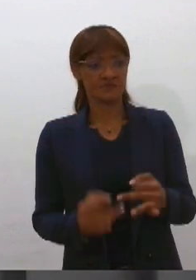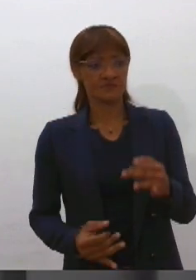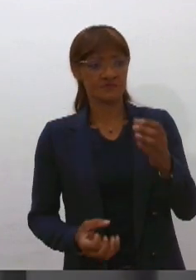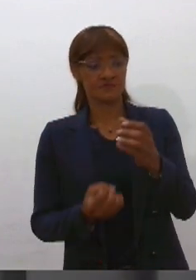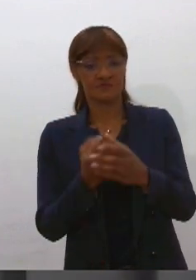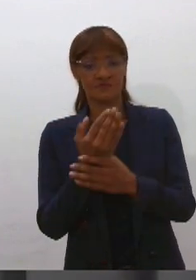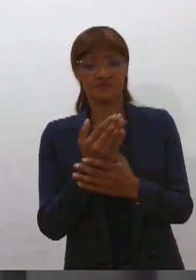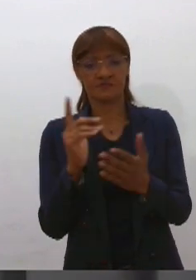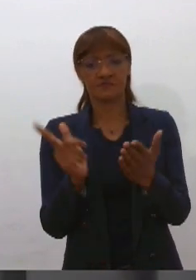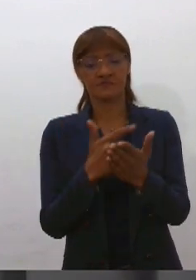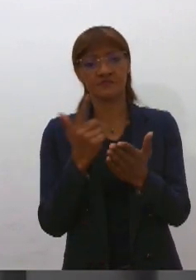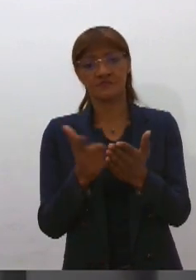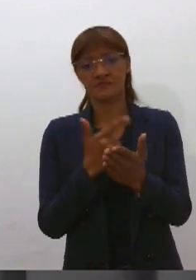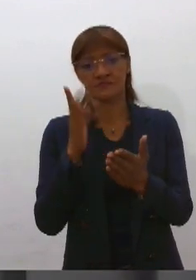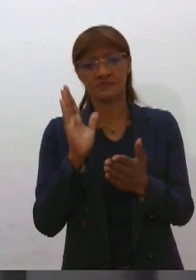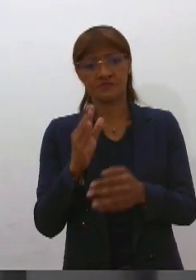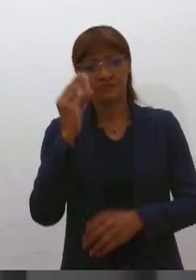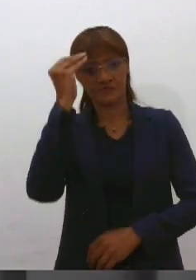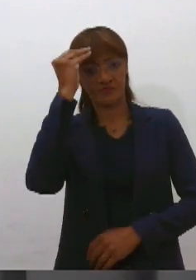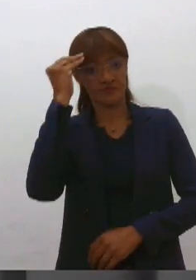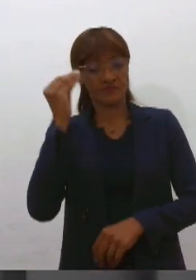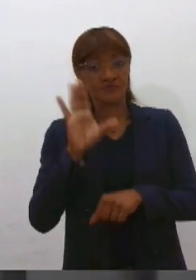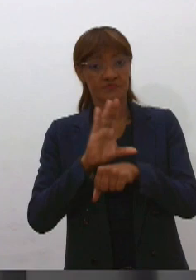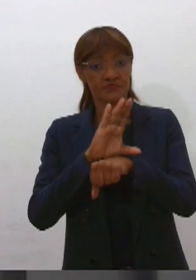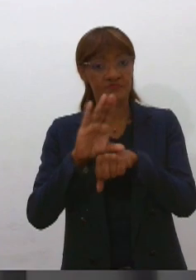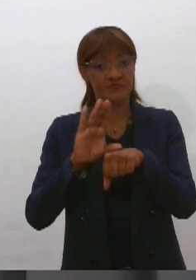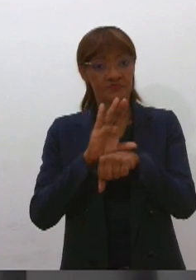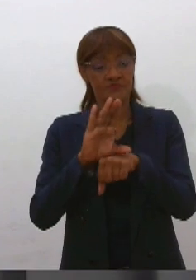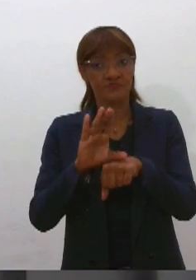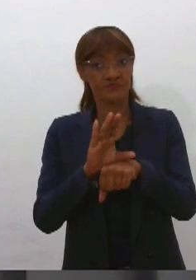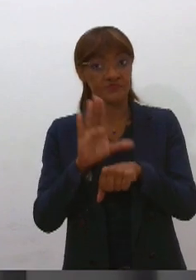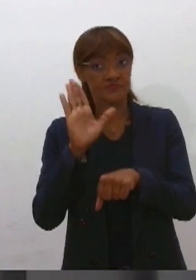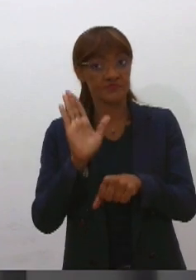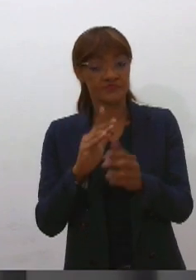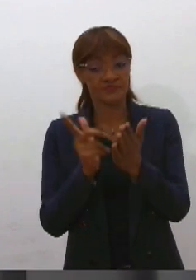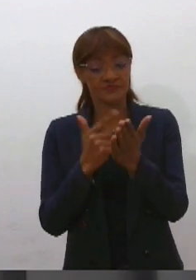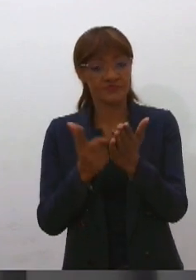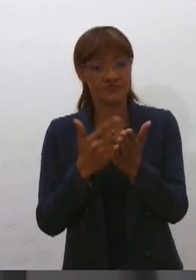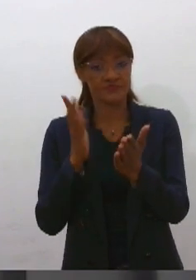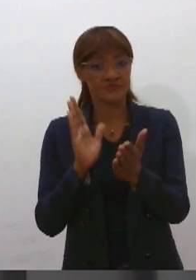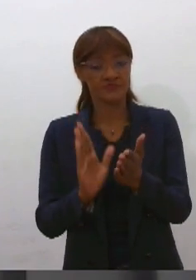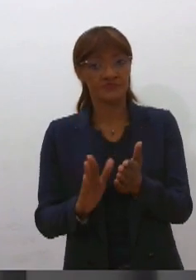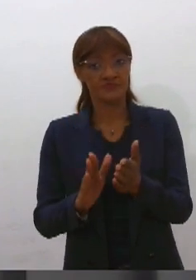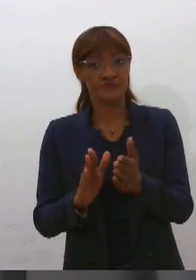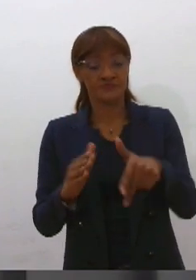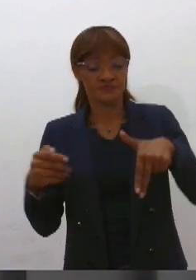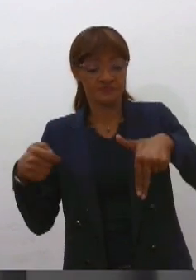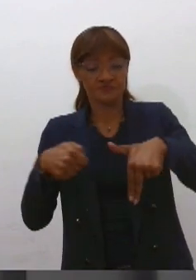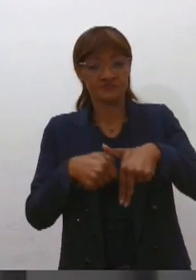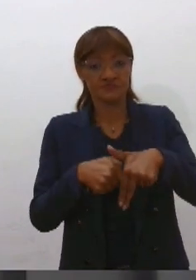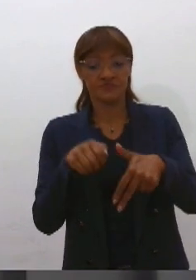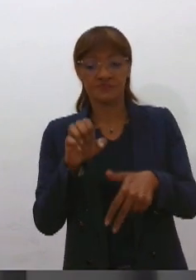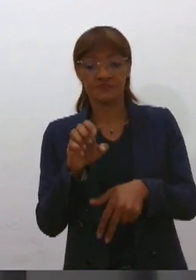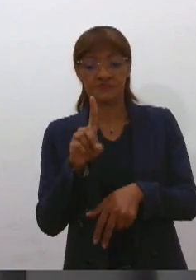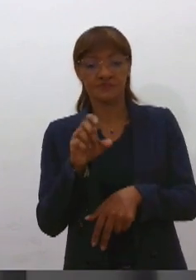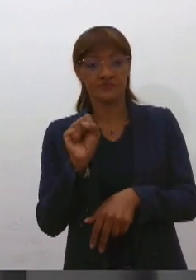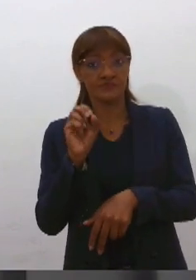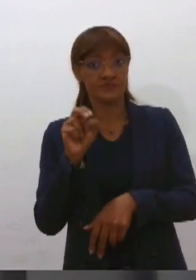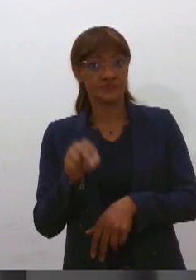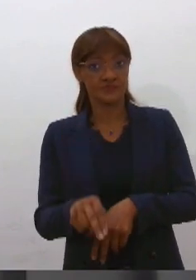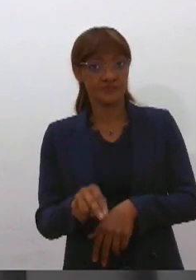Quinto Constitucional, uma odisseia, de autoria do desembargador Edson Ulisses de Melo, presidente do